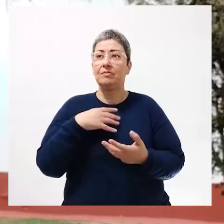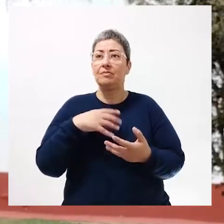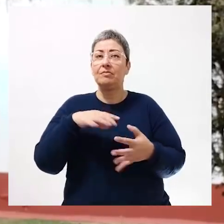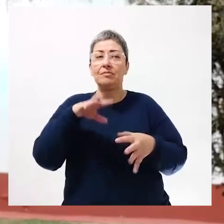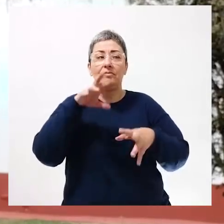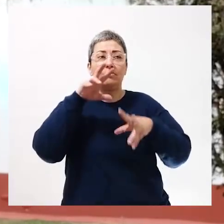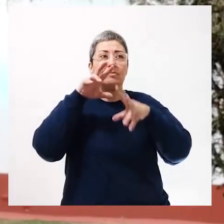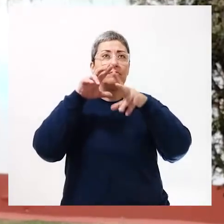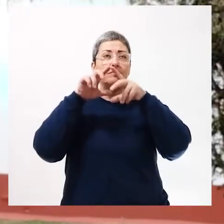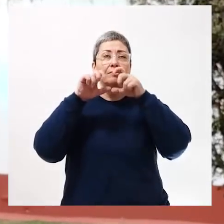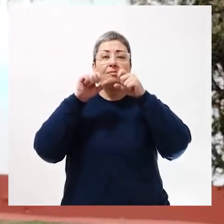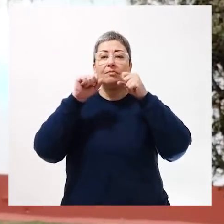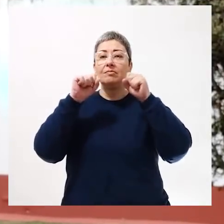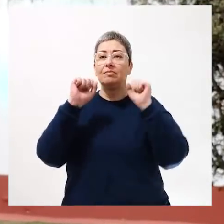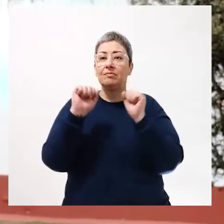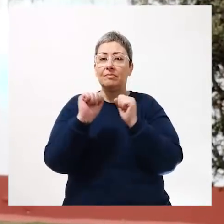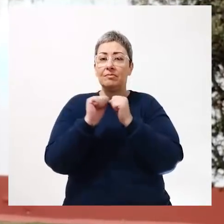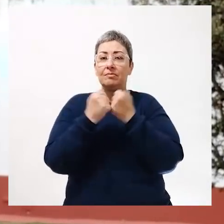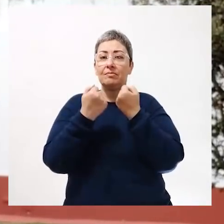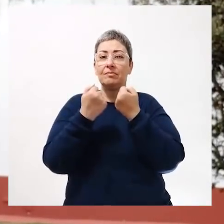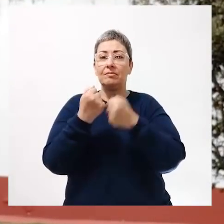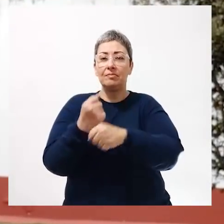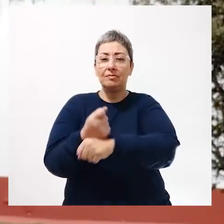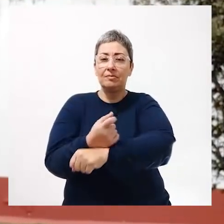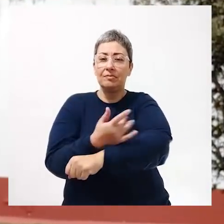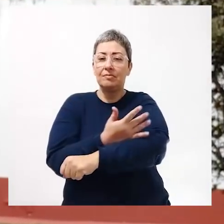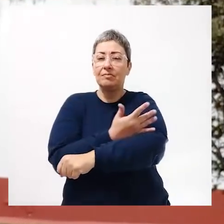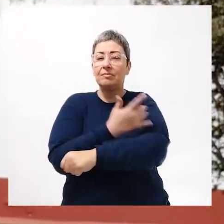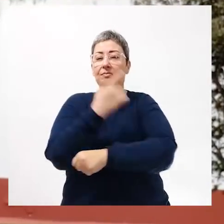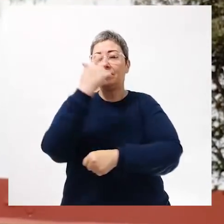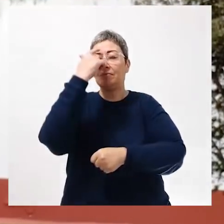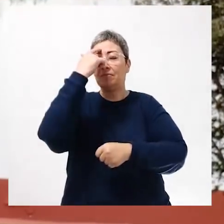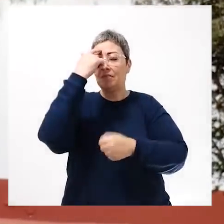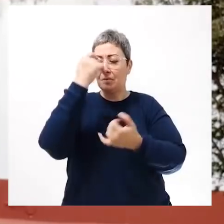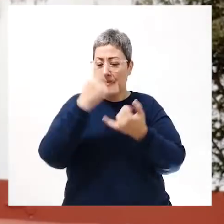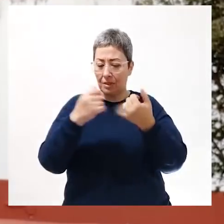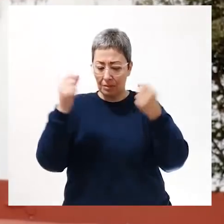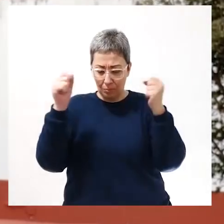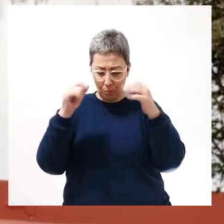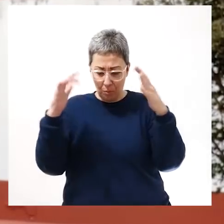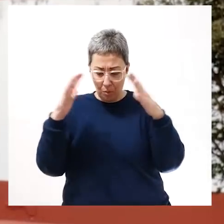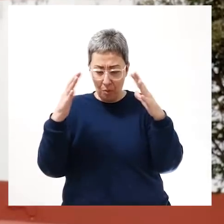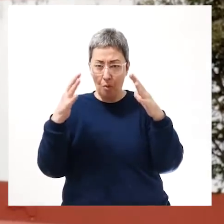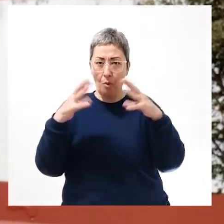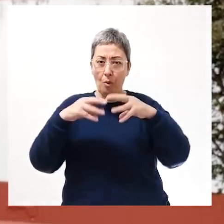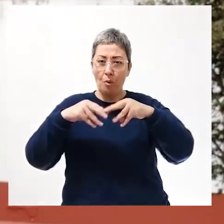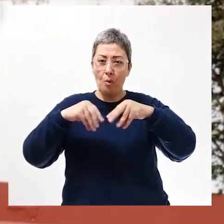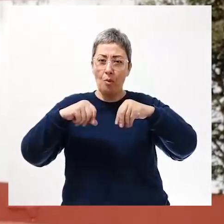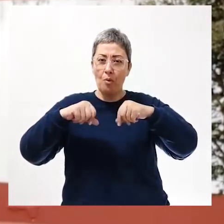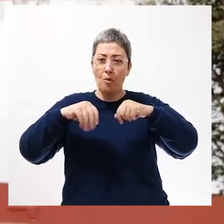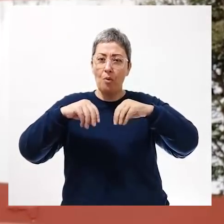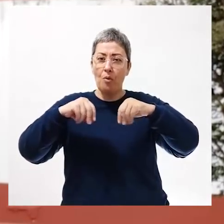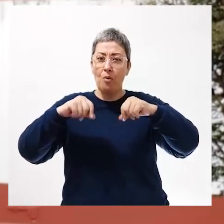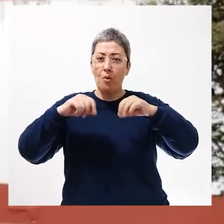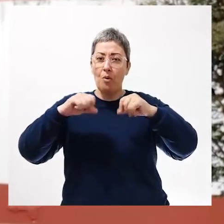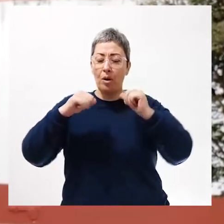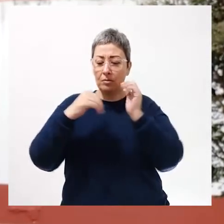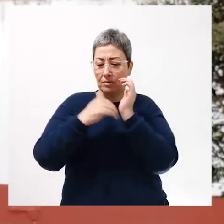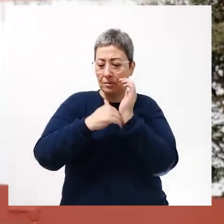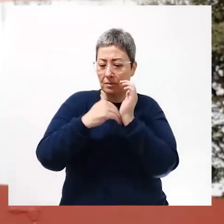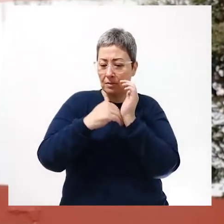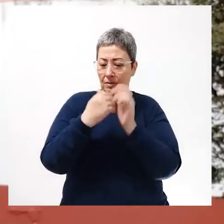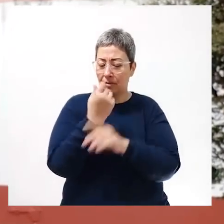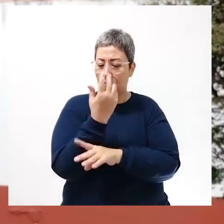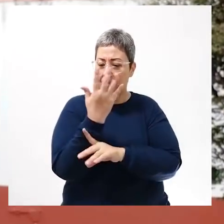O aroma do pão nos emociona ao pensarmos no milagre da terra, no segredo